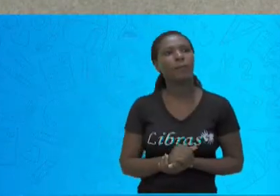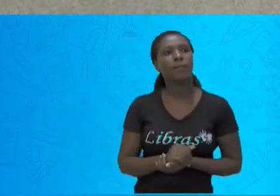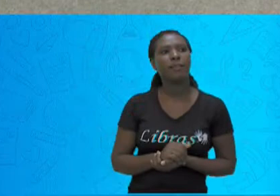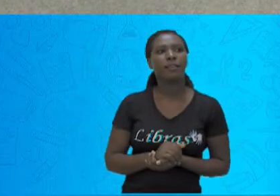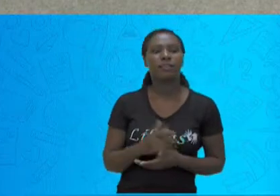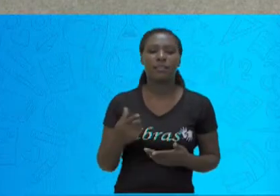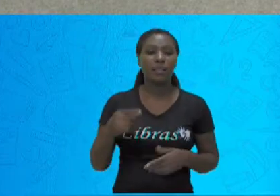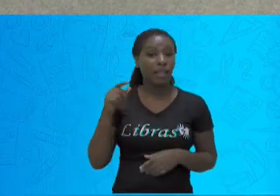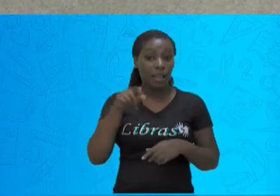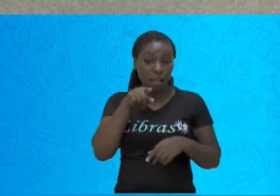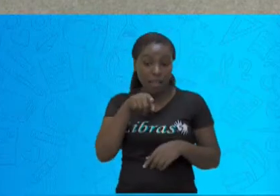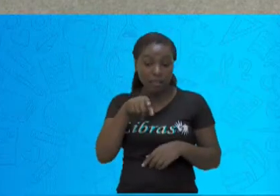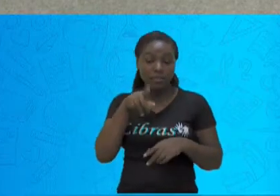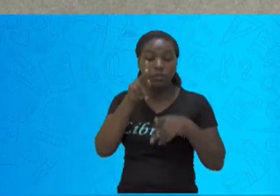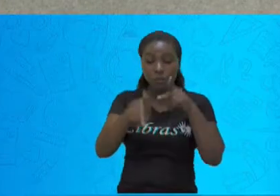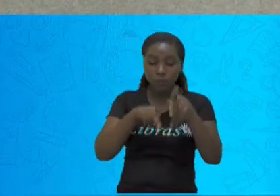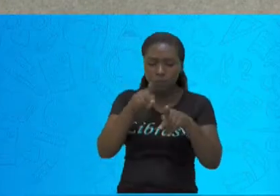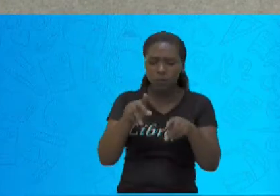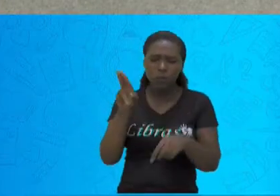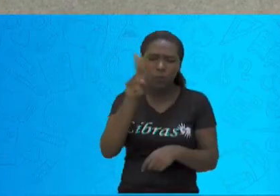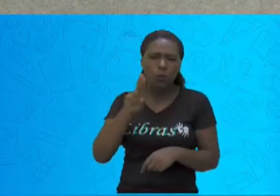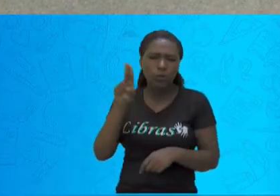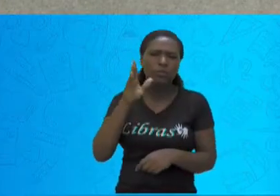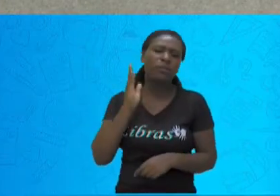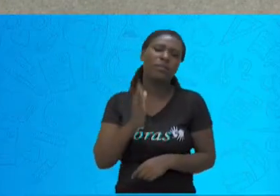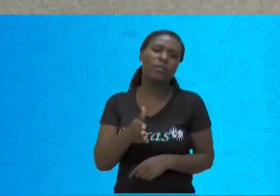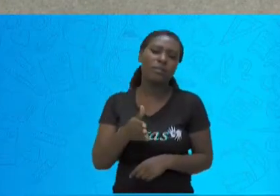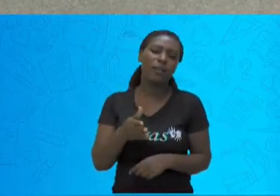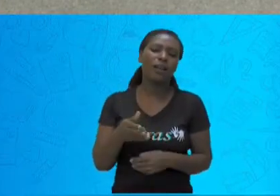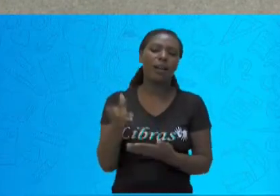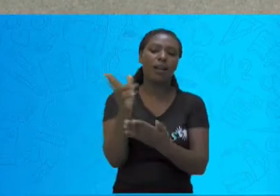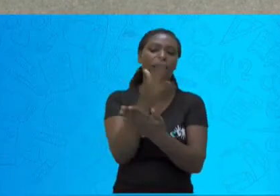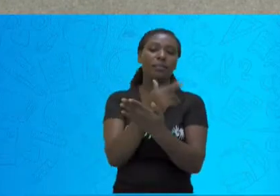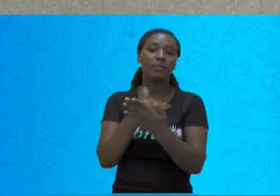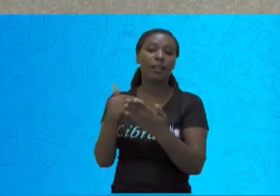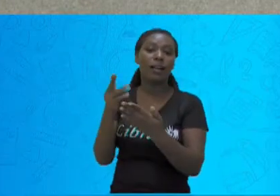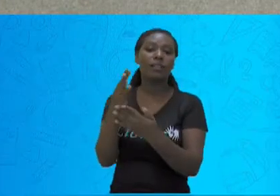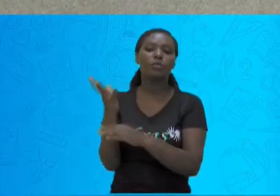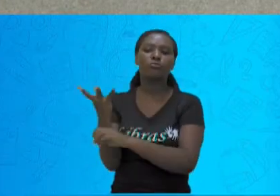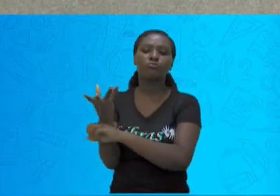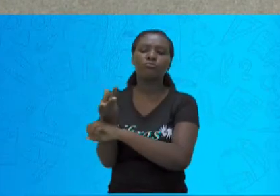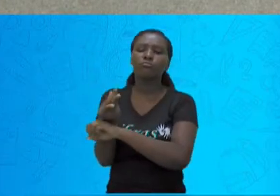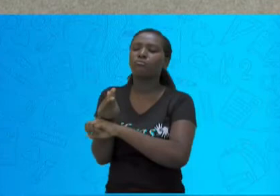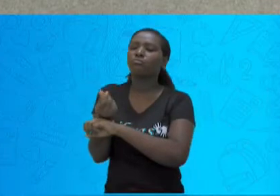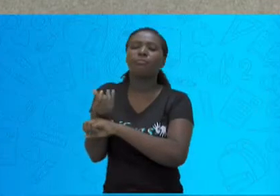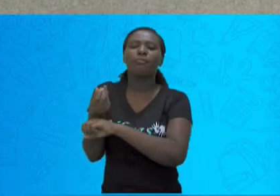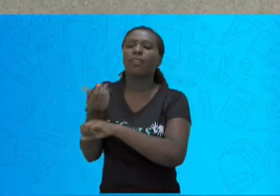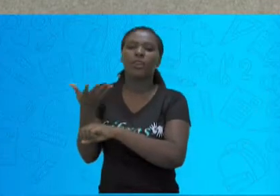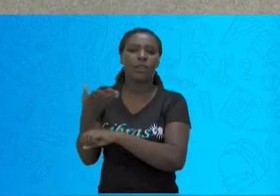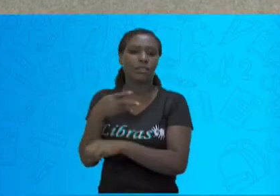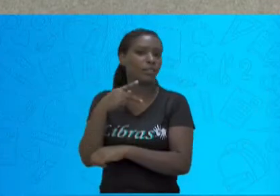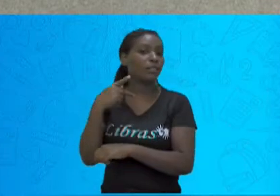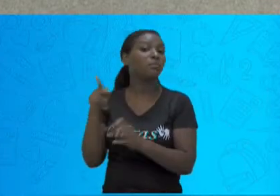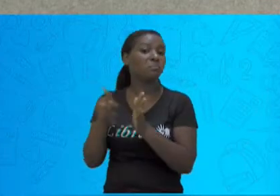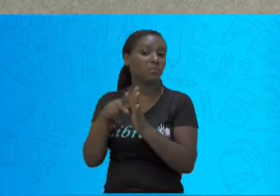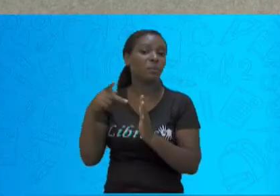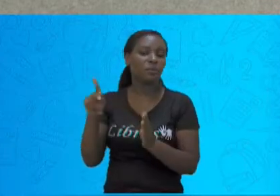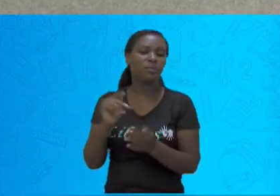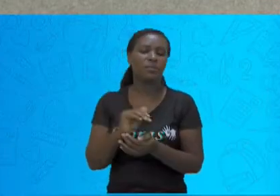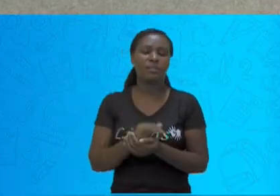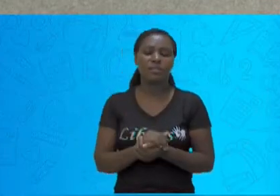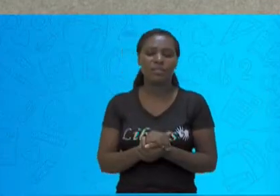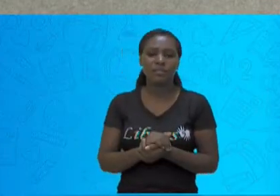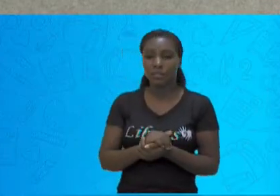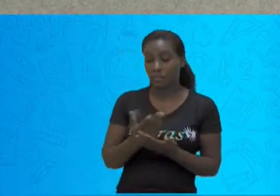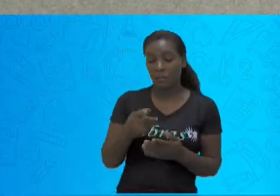arte clássica. Olha que é um povo que os espanhóis chegaram e achavam que